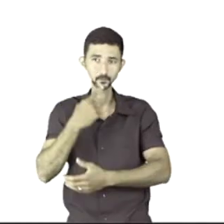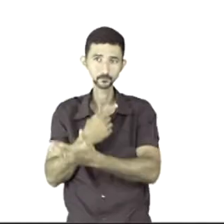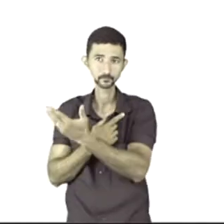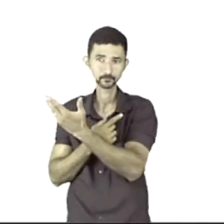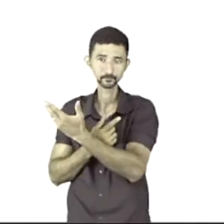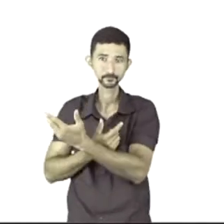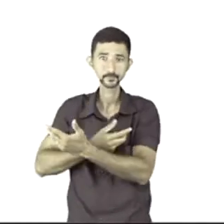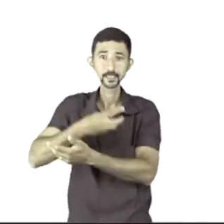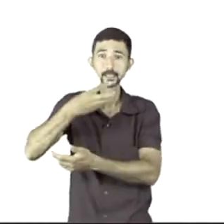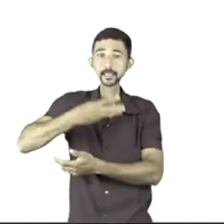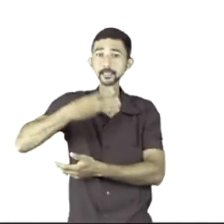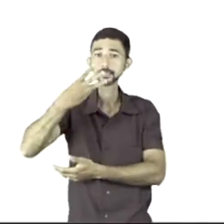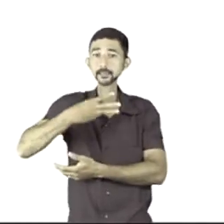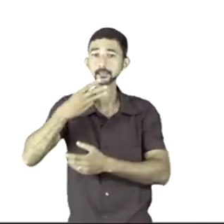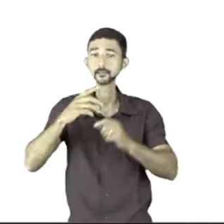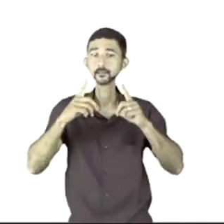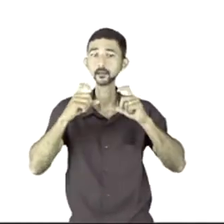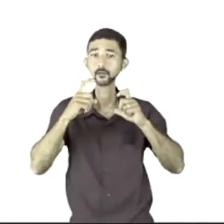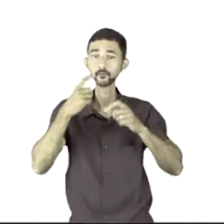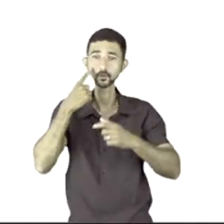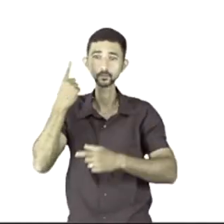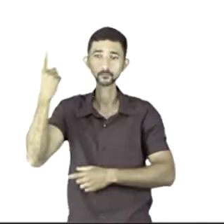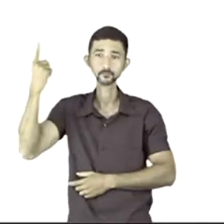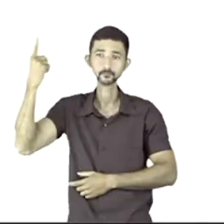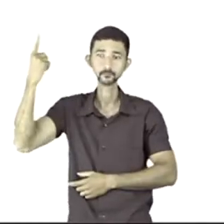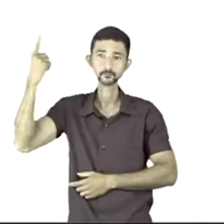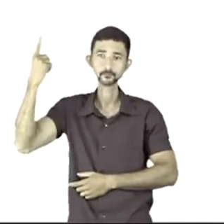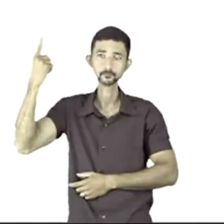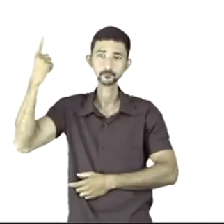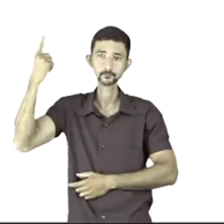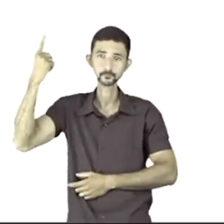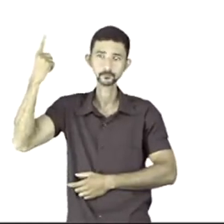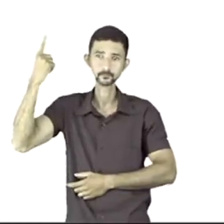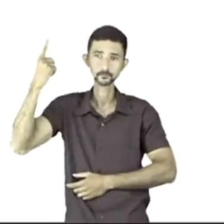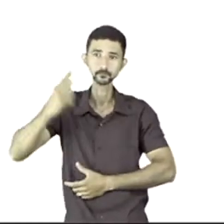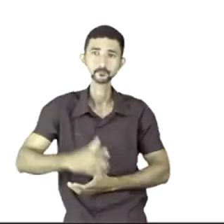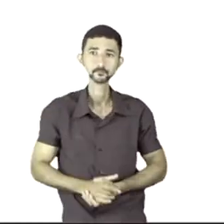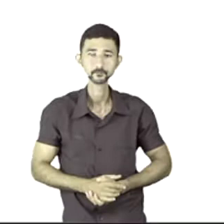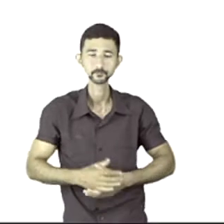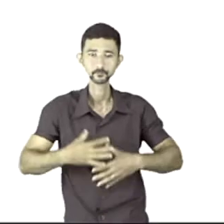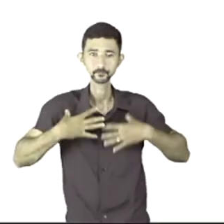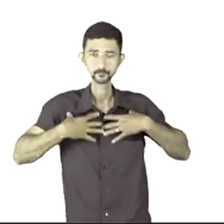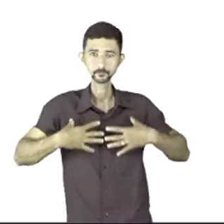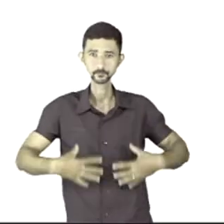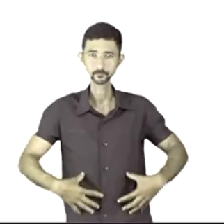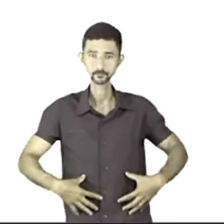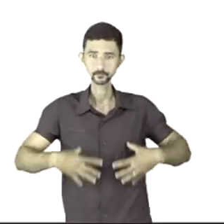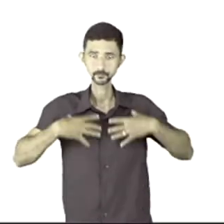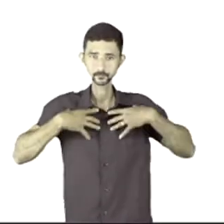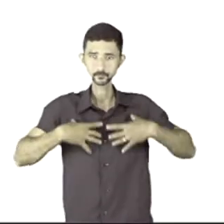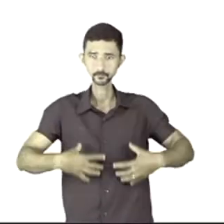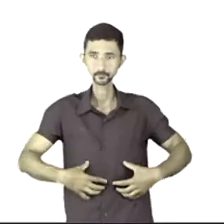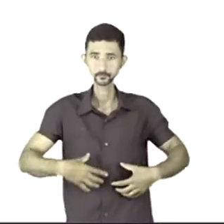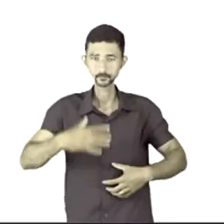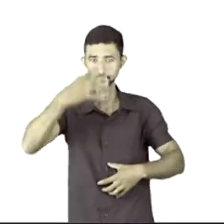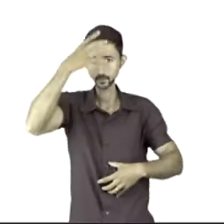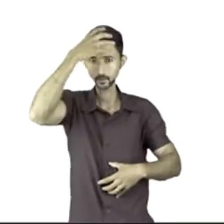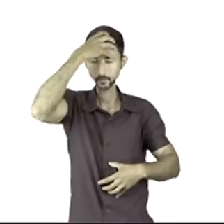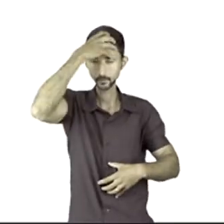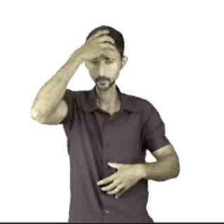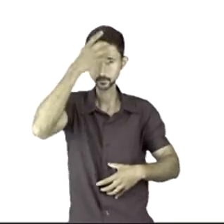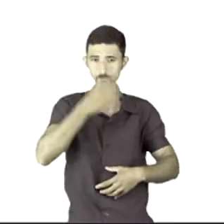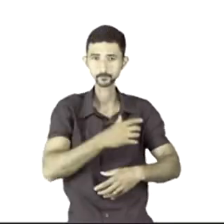vai para a terceira imagem do lado direito, apenas ali, ó, a região do tronco, a